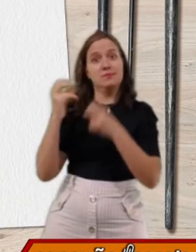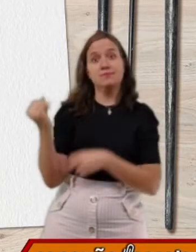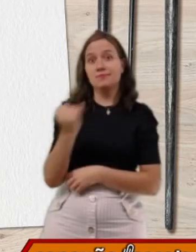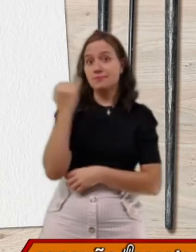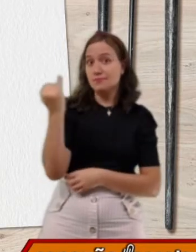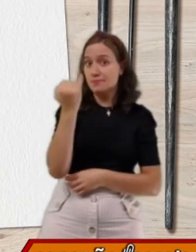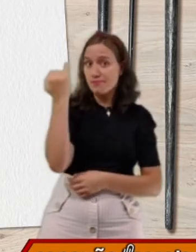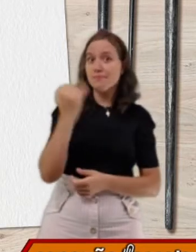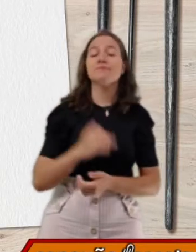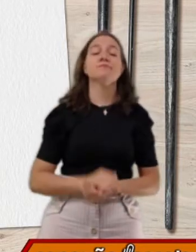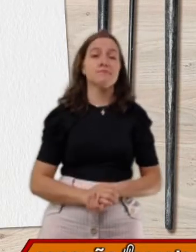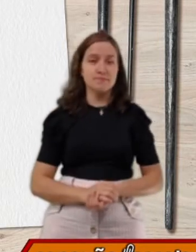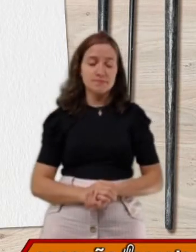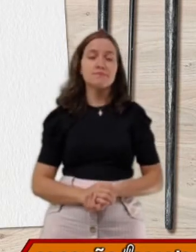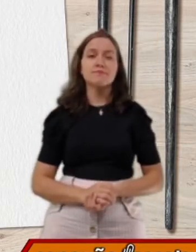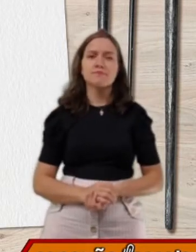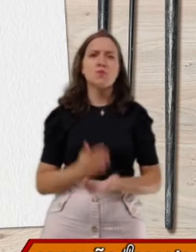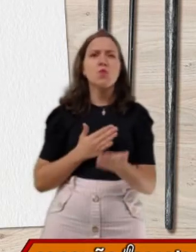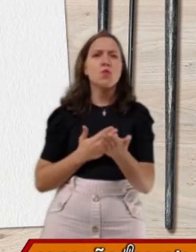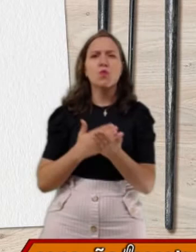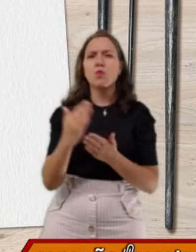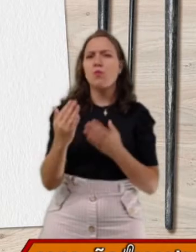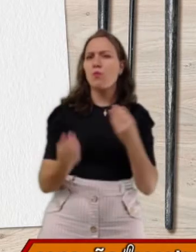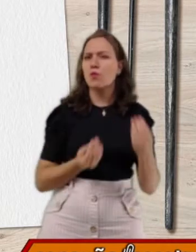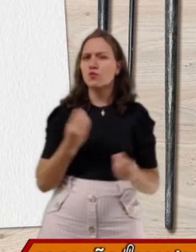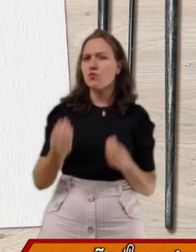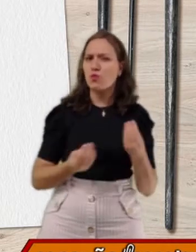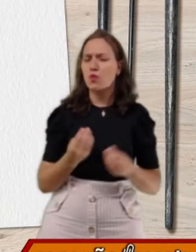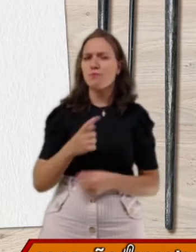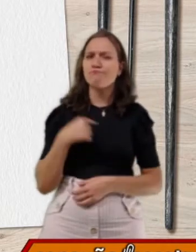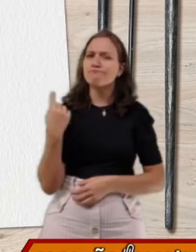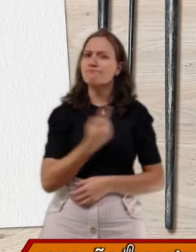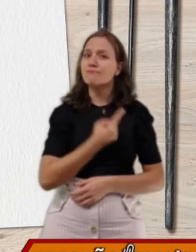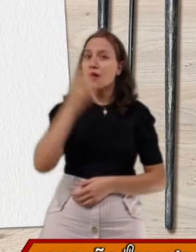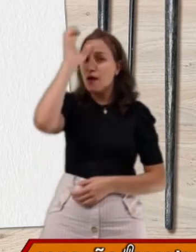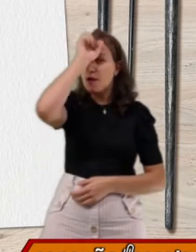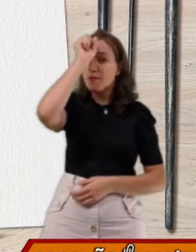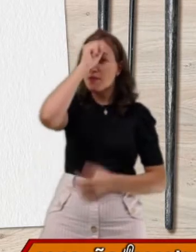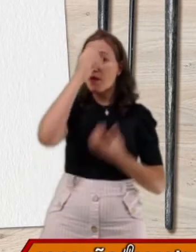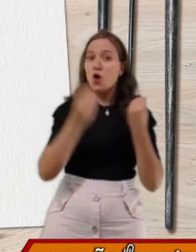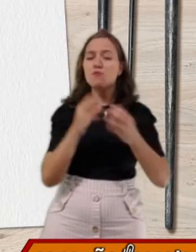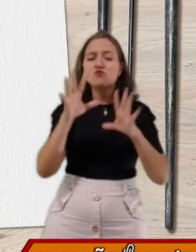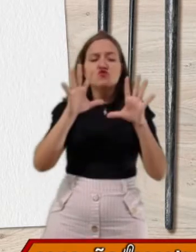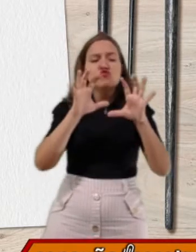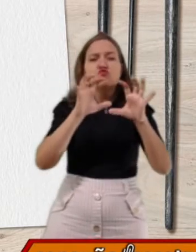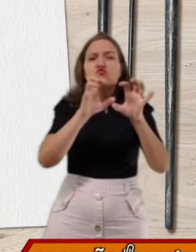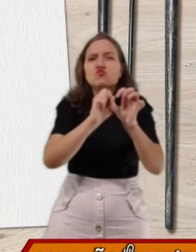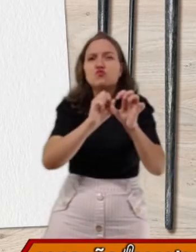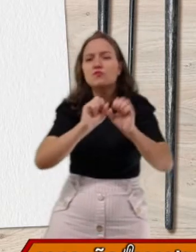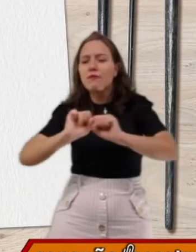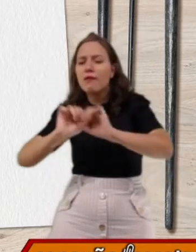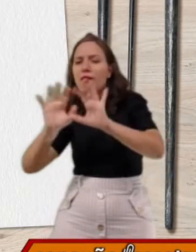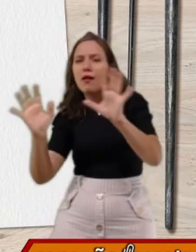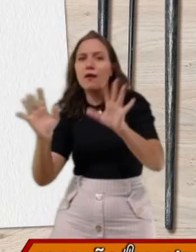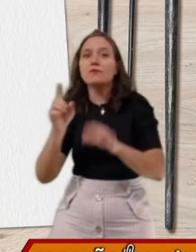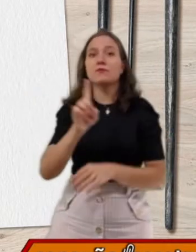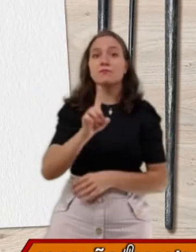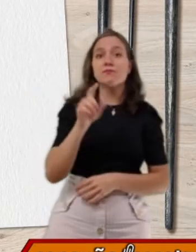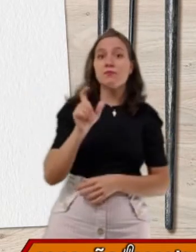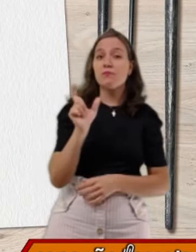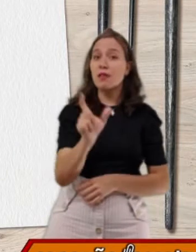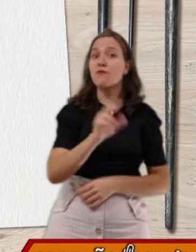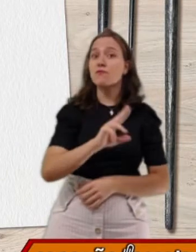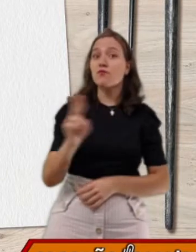muito importantes a gente vai começar a aprender sobre sombra fala comigo assim degradê